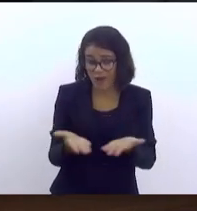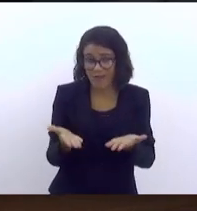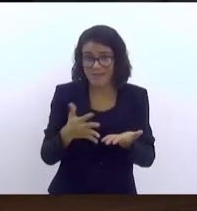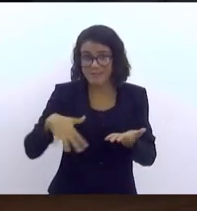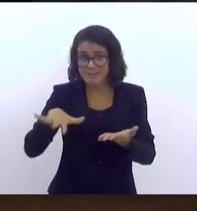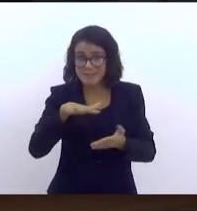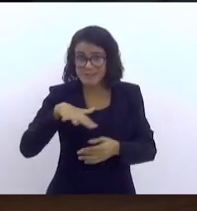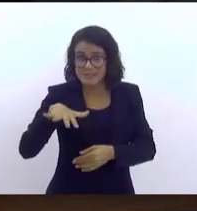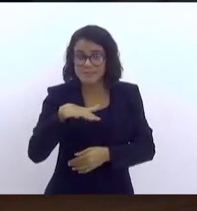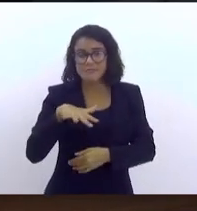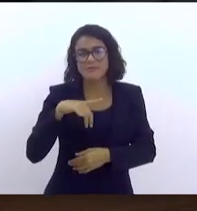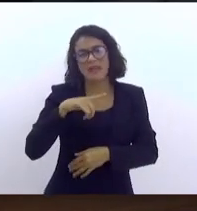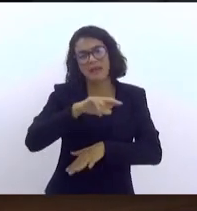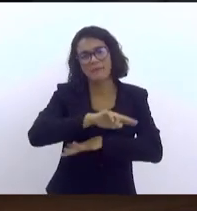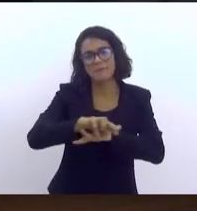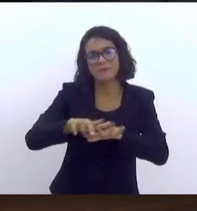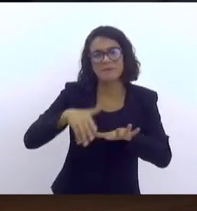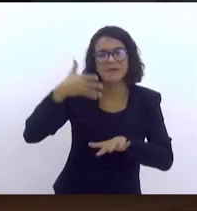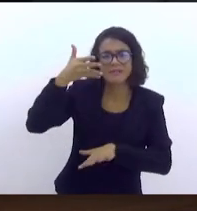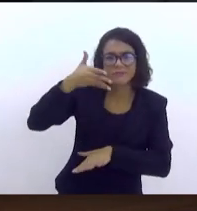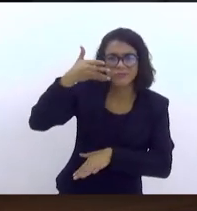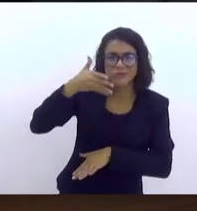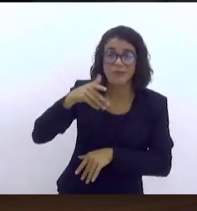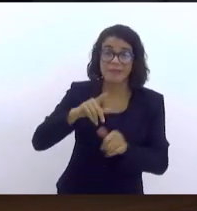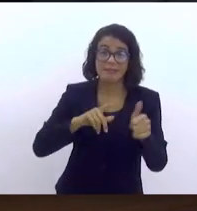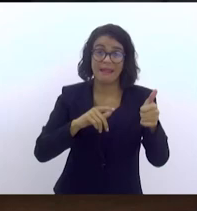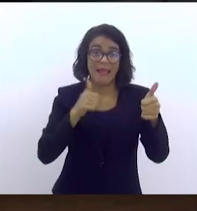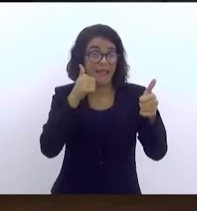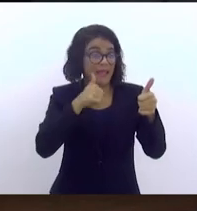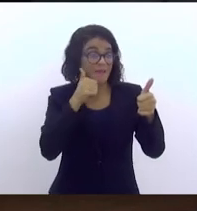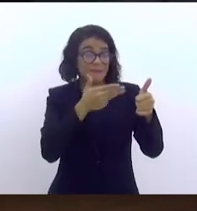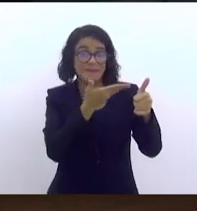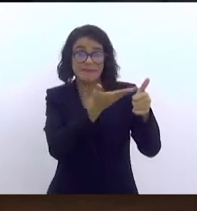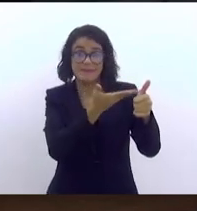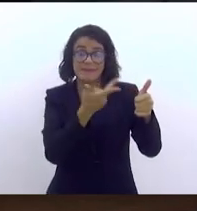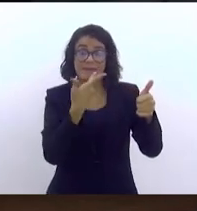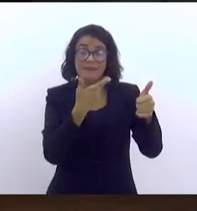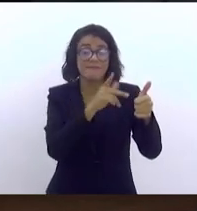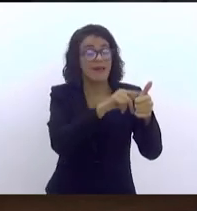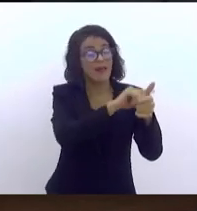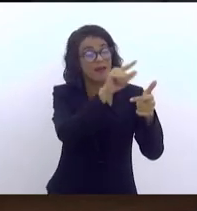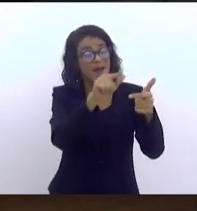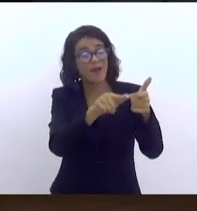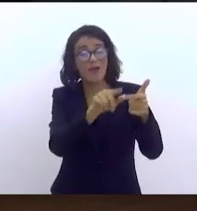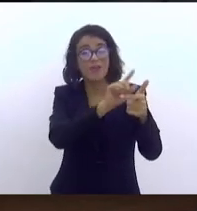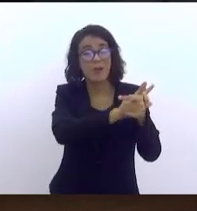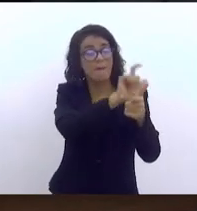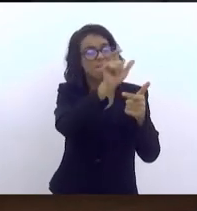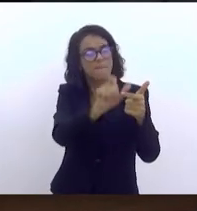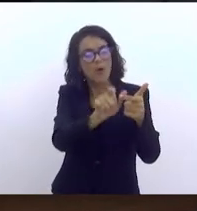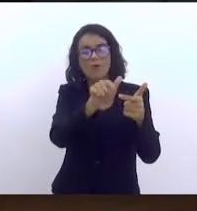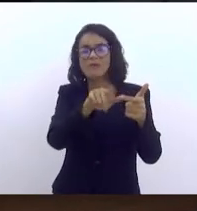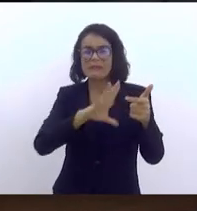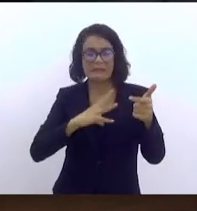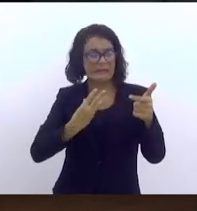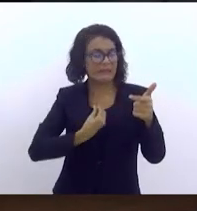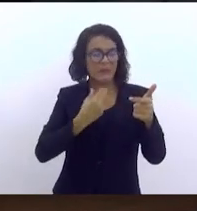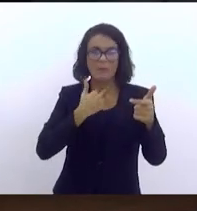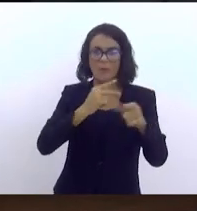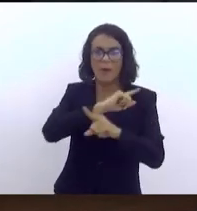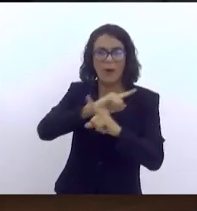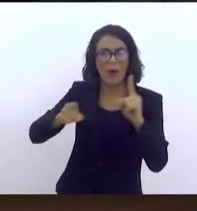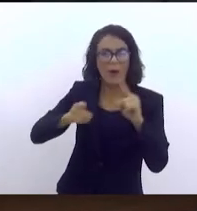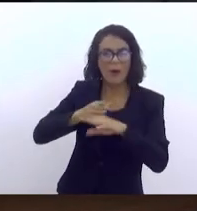tem diversas falas tem a menina que diz para outra menina transca ela não pode estar naquele banheiro porque